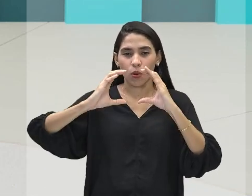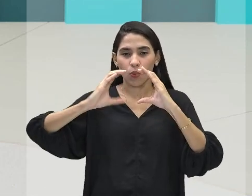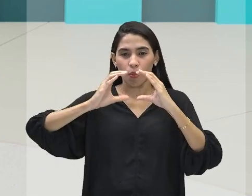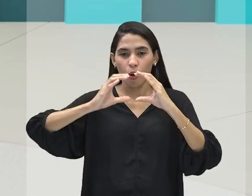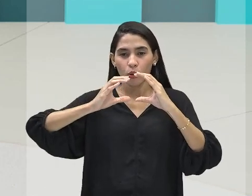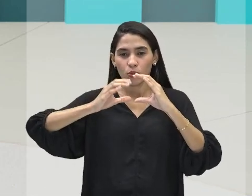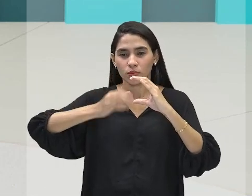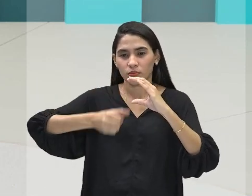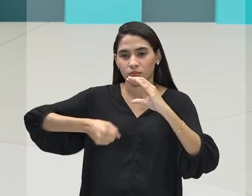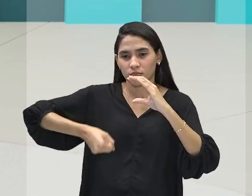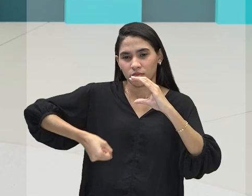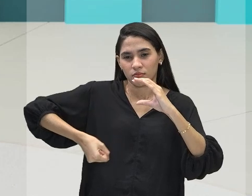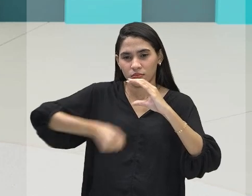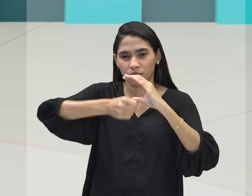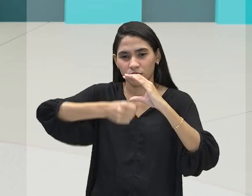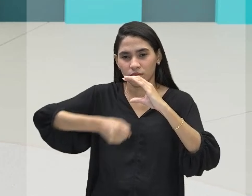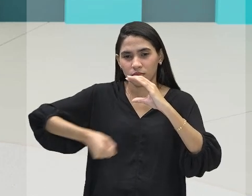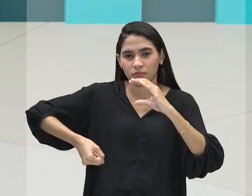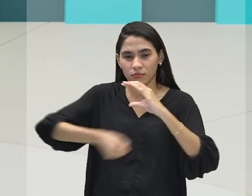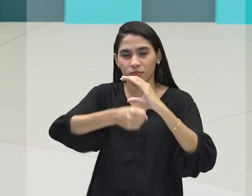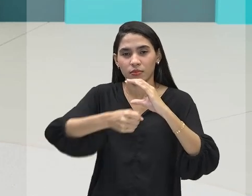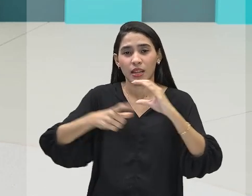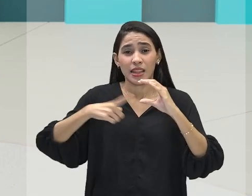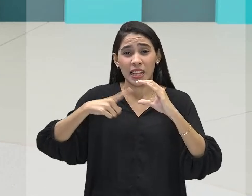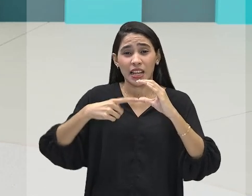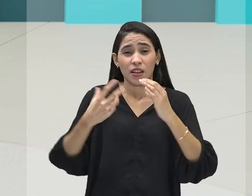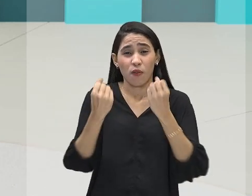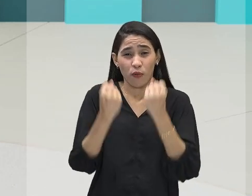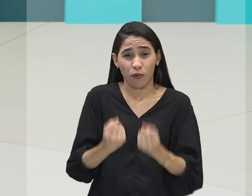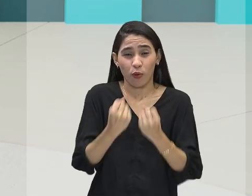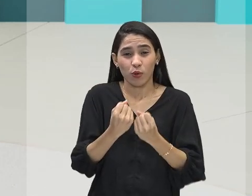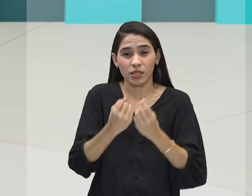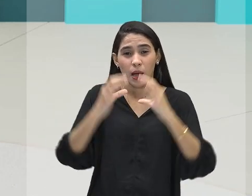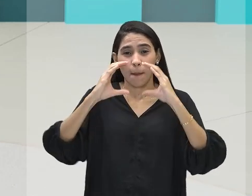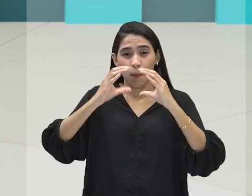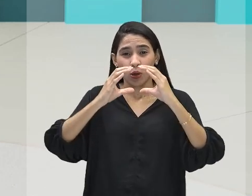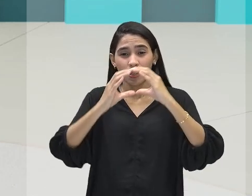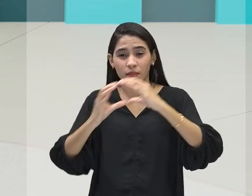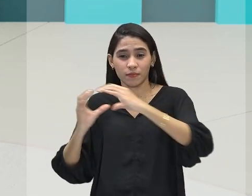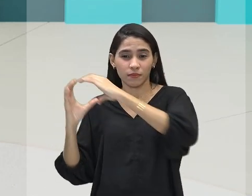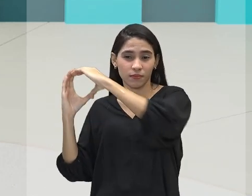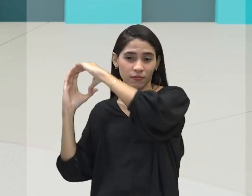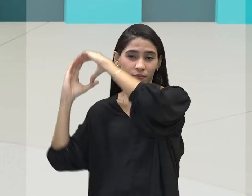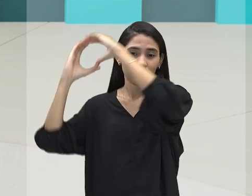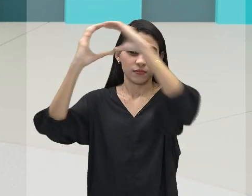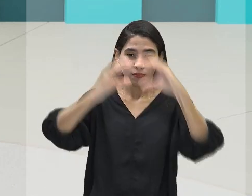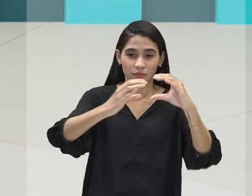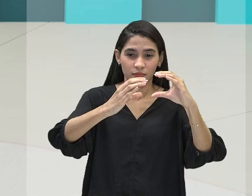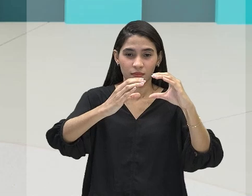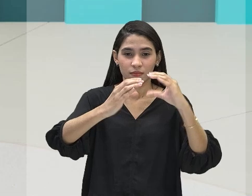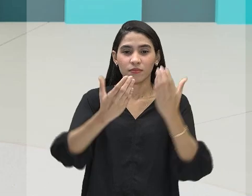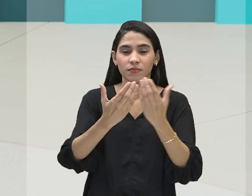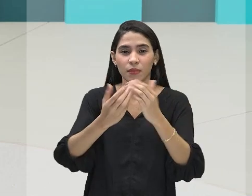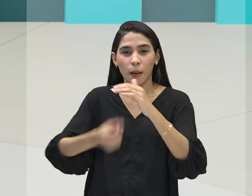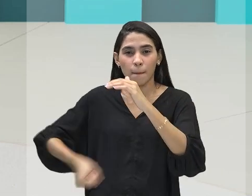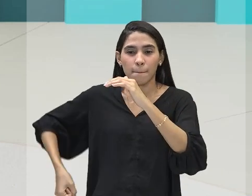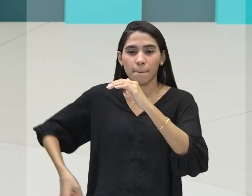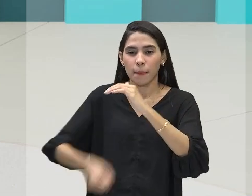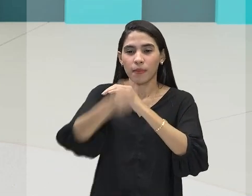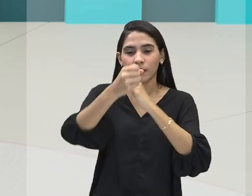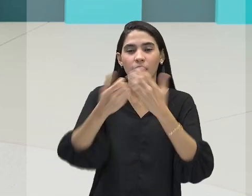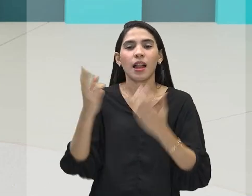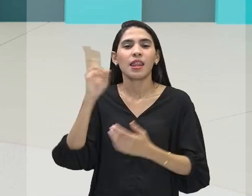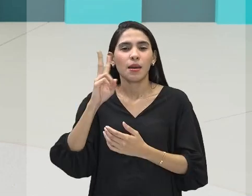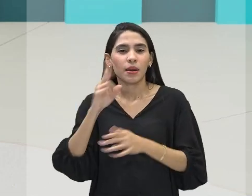suporte, que parece uma argola, onde ele vai fazer o arremesso desse instrumento, tá bom? Lembrando